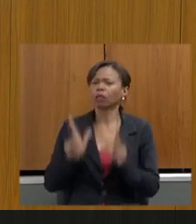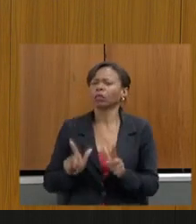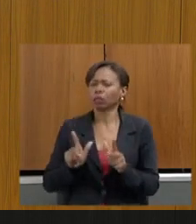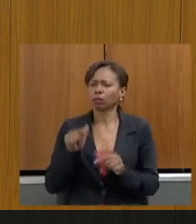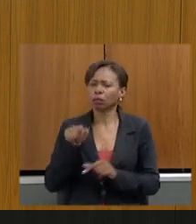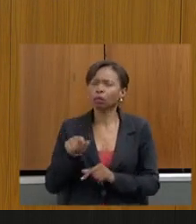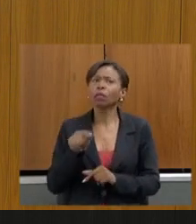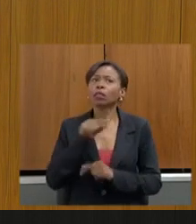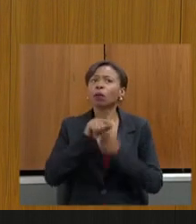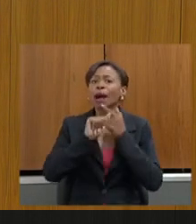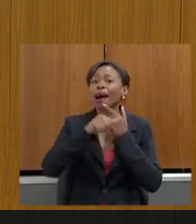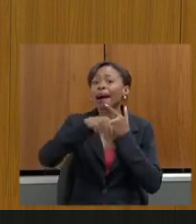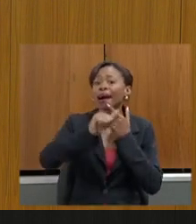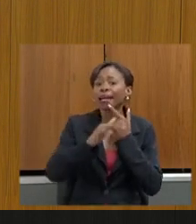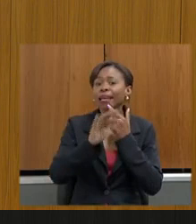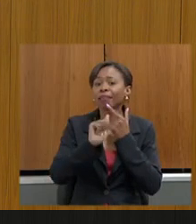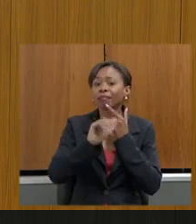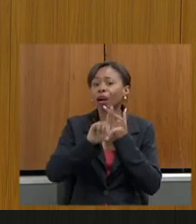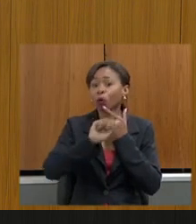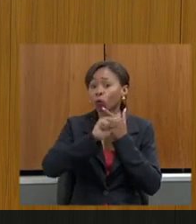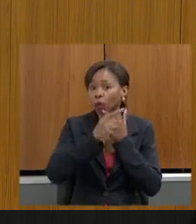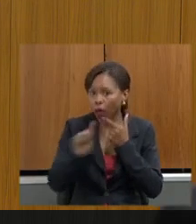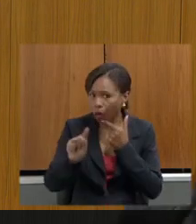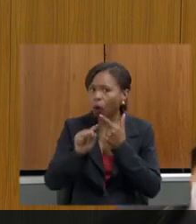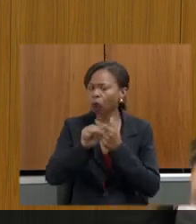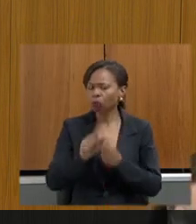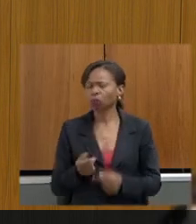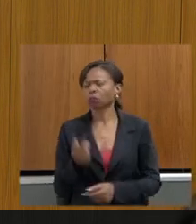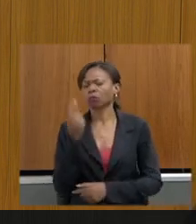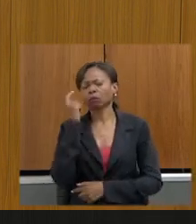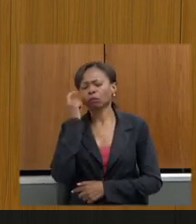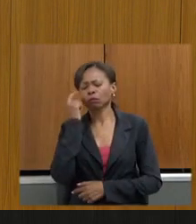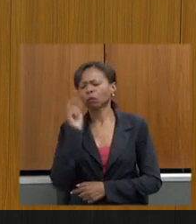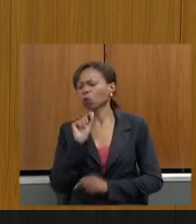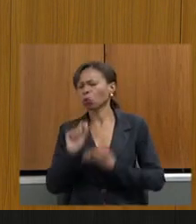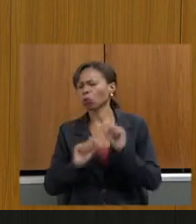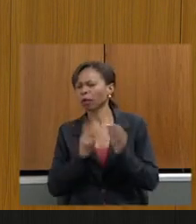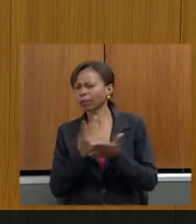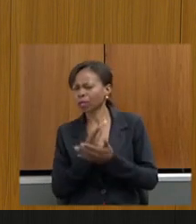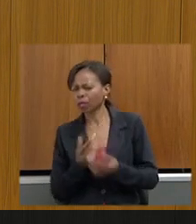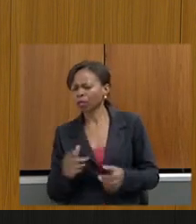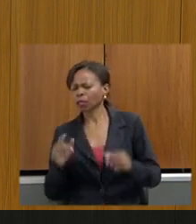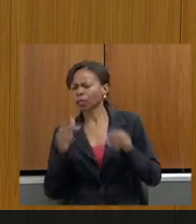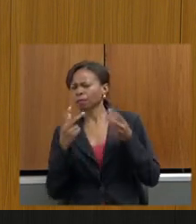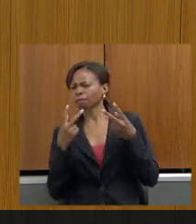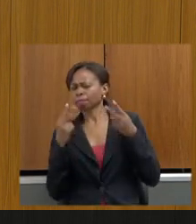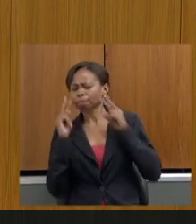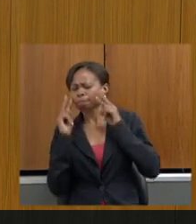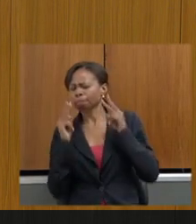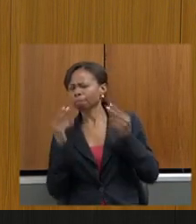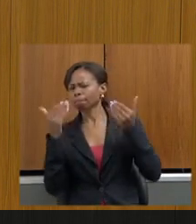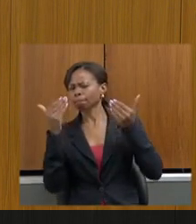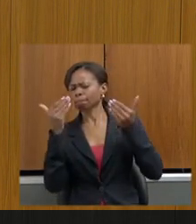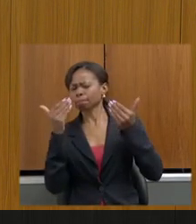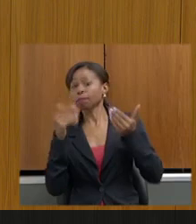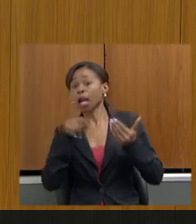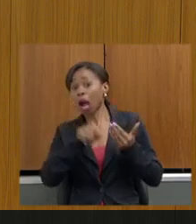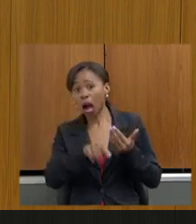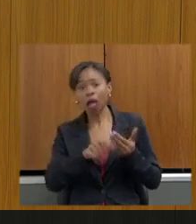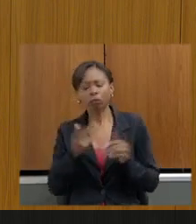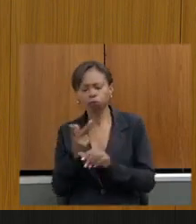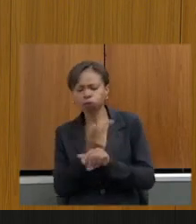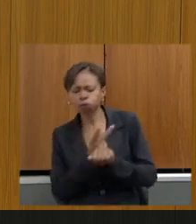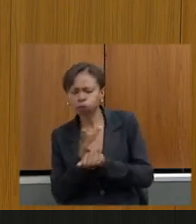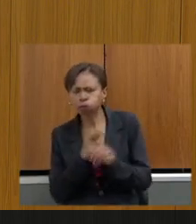e nós fizemos essa procura a delegacia de Flávio fez um trabalho de investigação belíssimo enviamos nota de elogio inclusivas